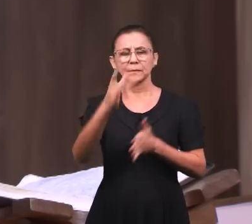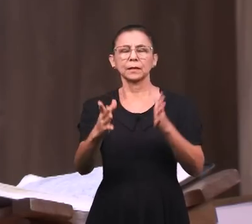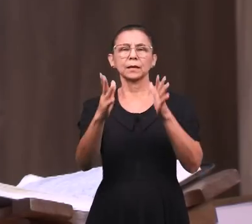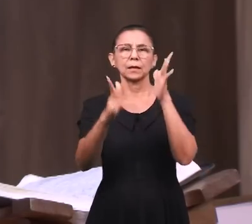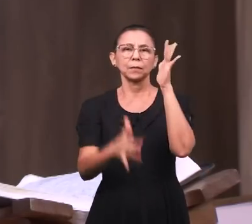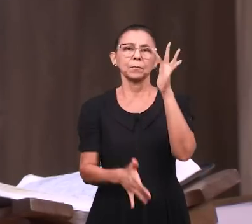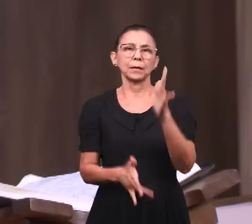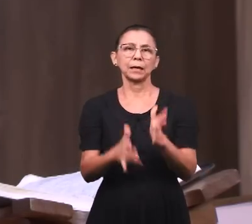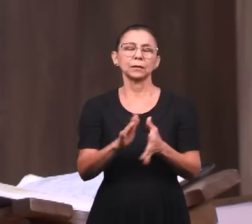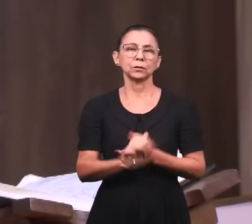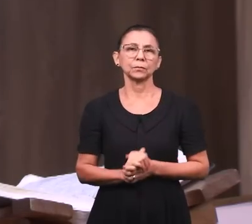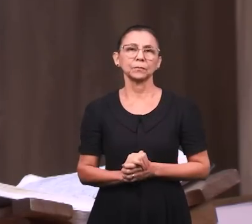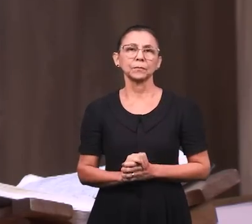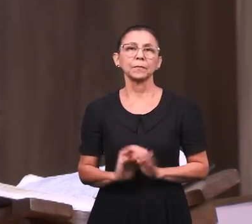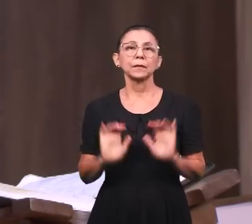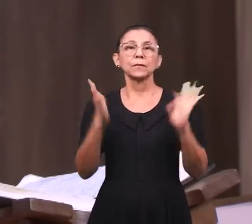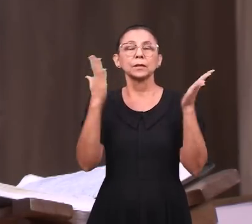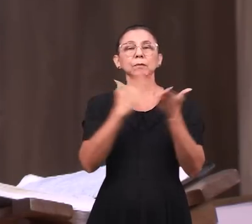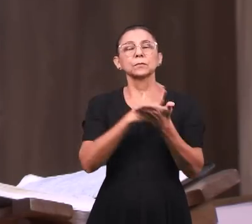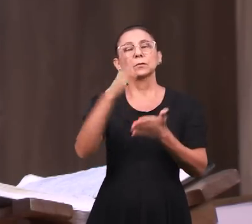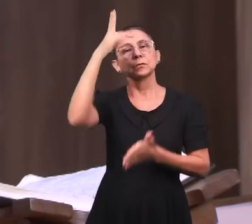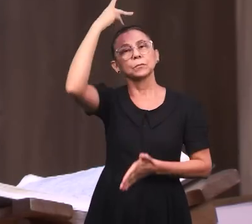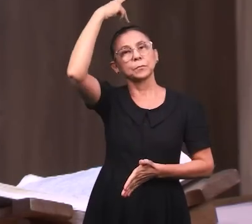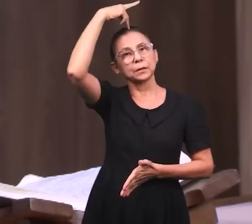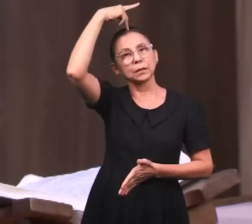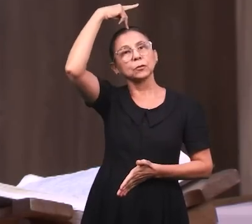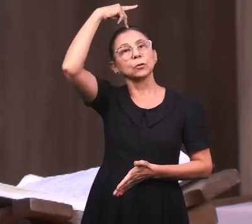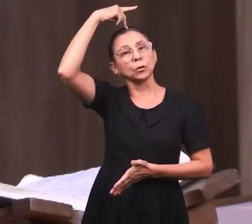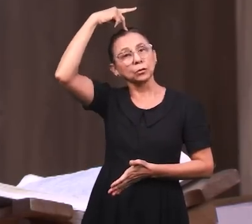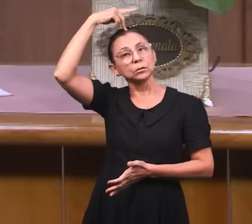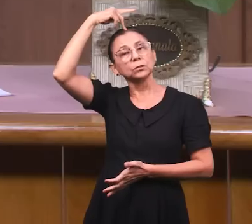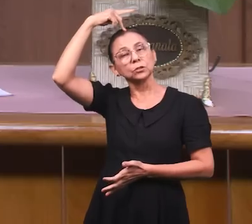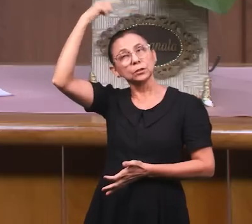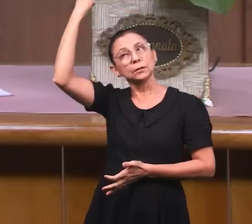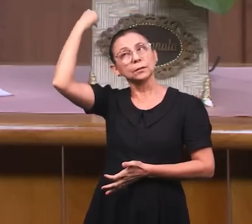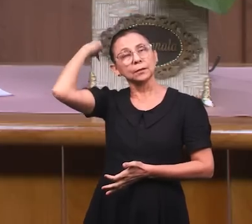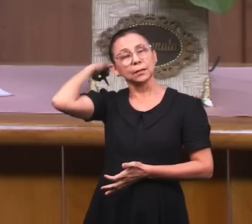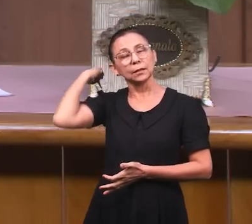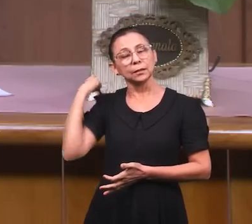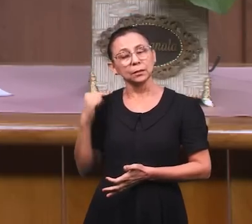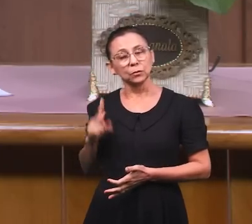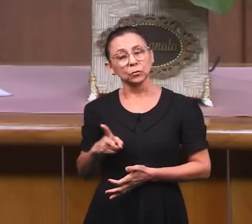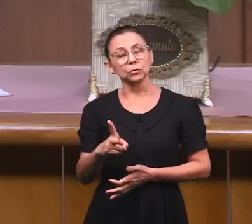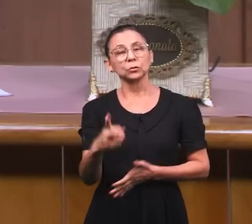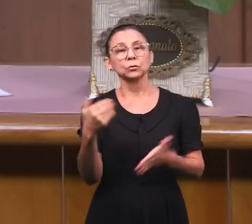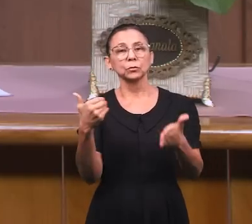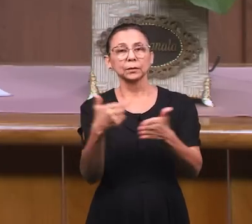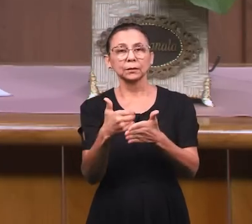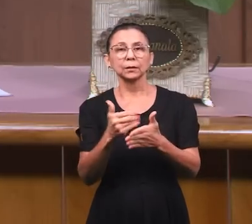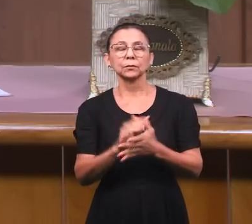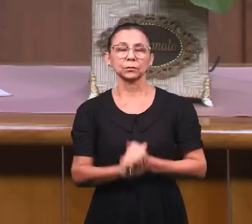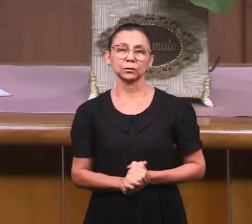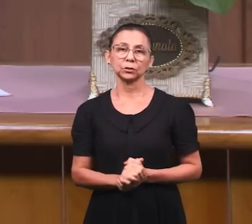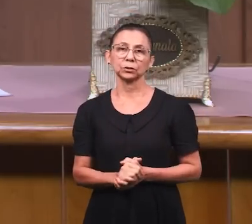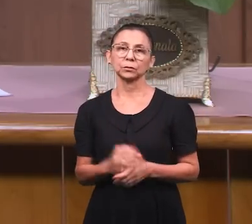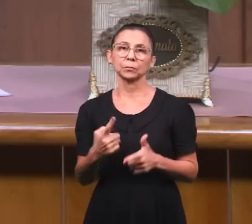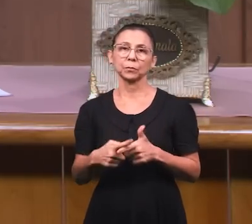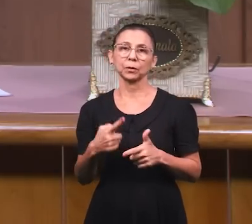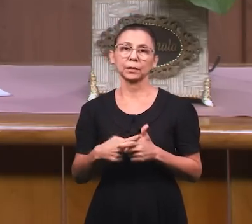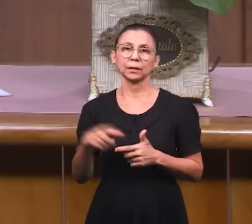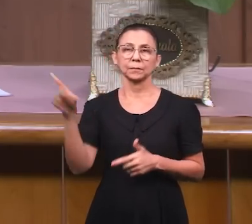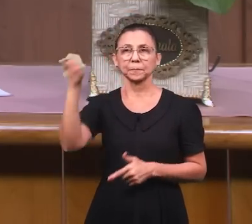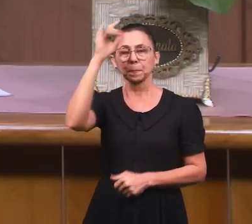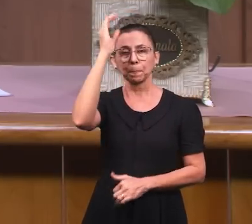A festa começou no Pentecostes e ela continua até hoje porque o Espírito Santo continua sendo derramado. São os